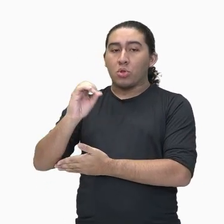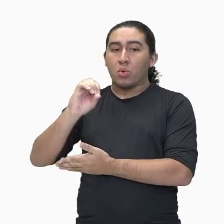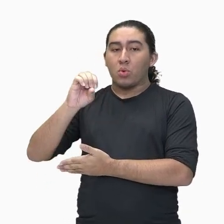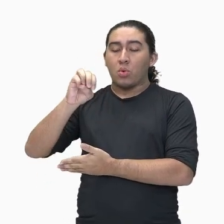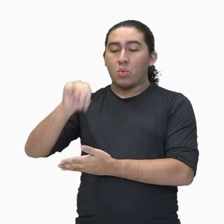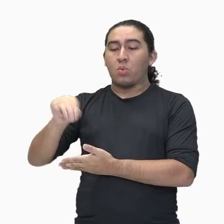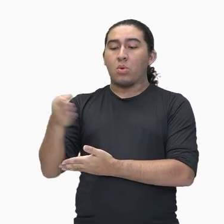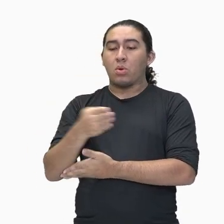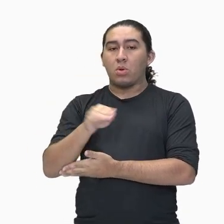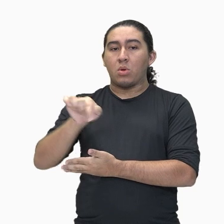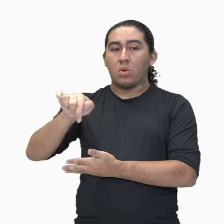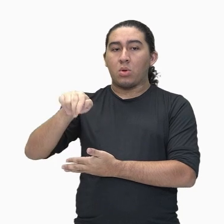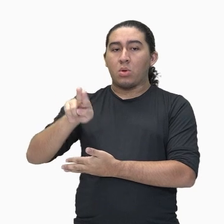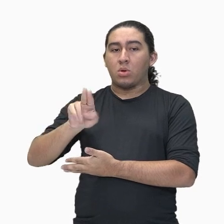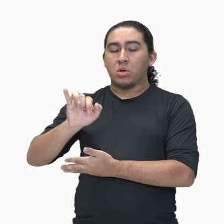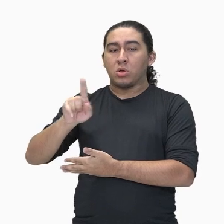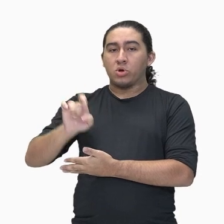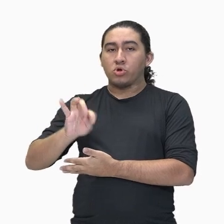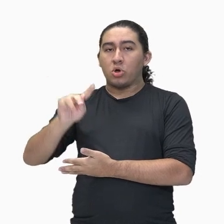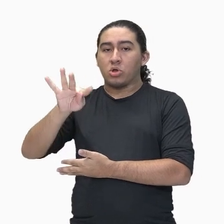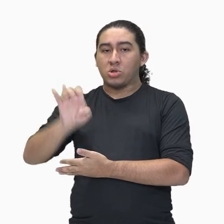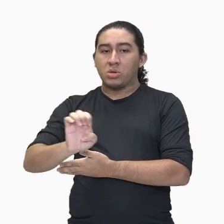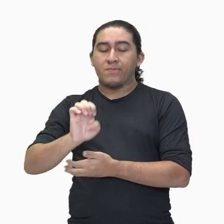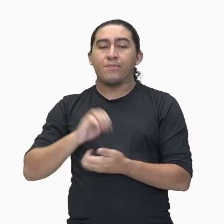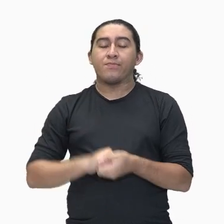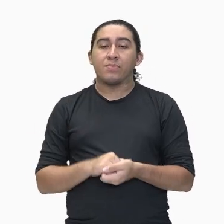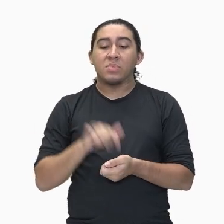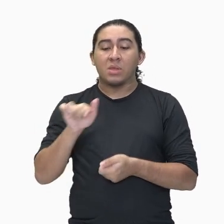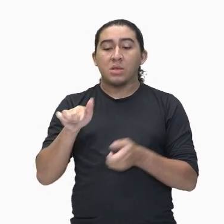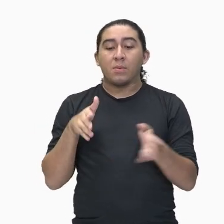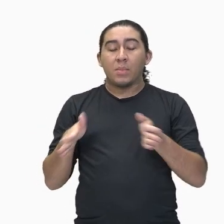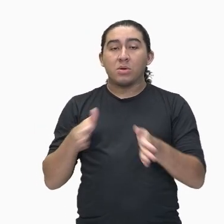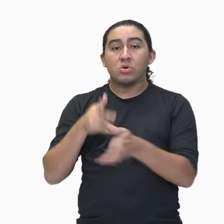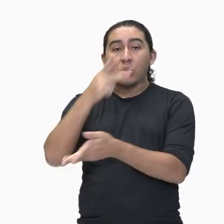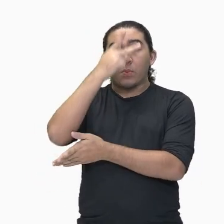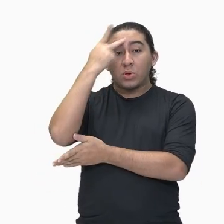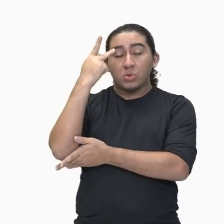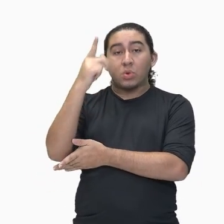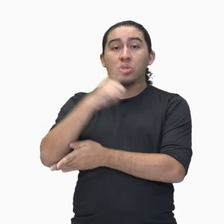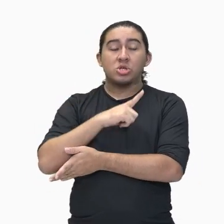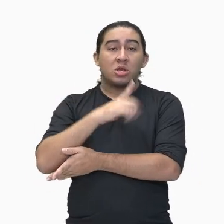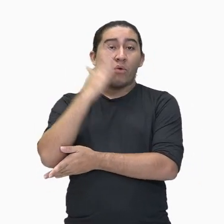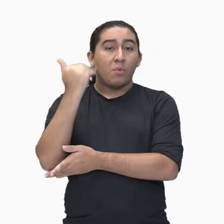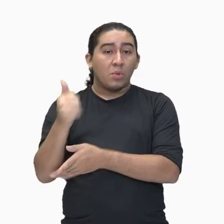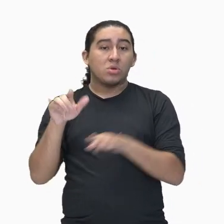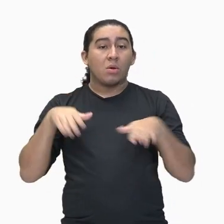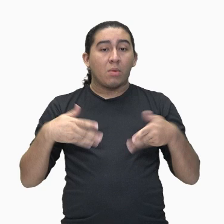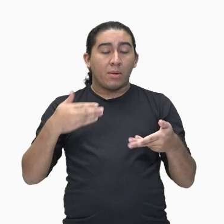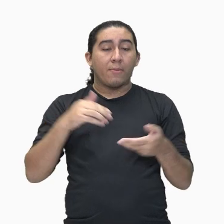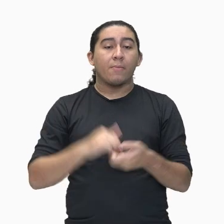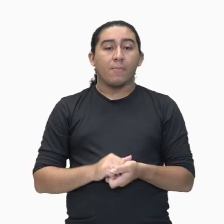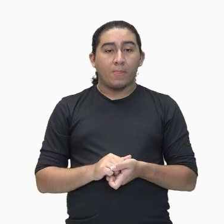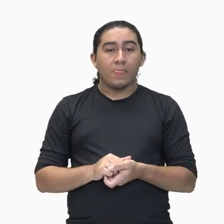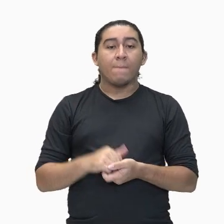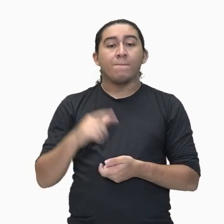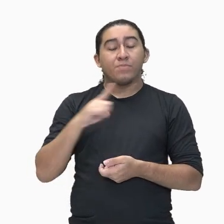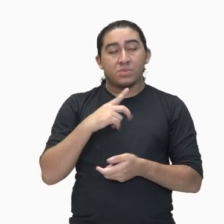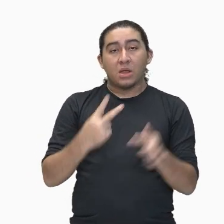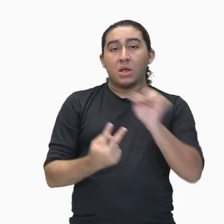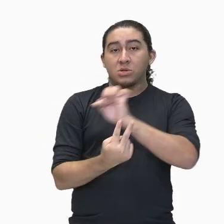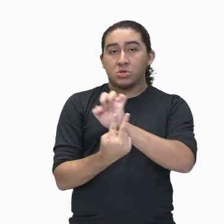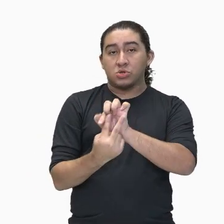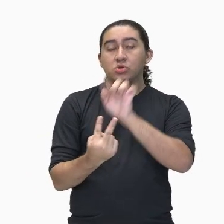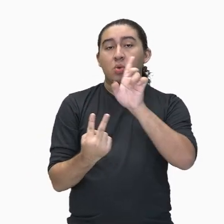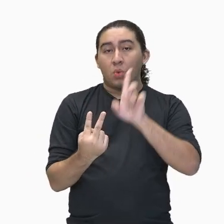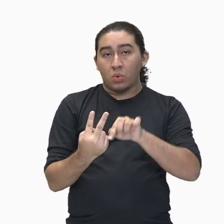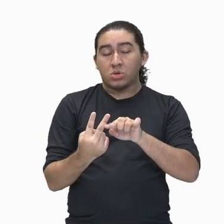em 1605. Então, nesse período, as pessoas que se destacaram foi Luís Vaz de Camões, em Portugal, e